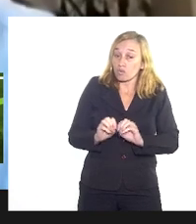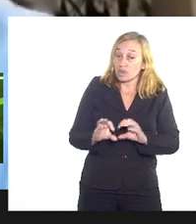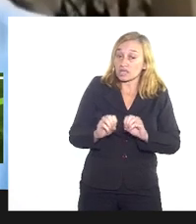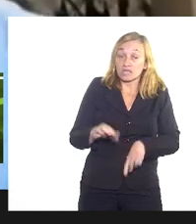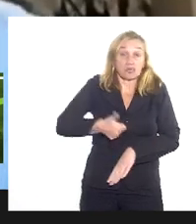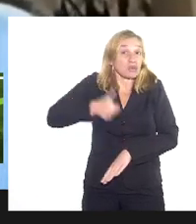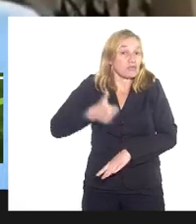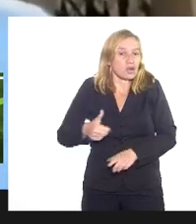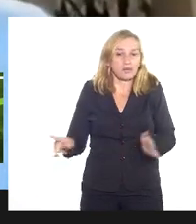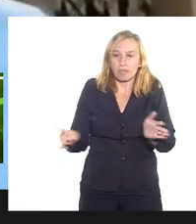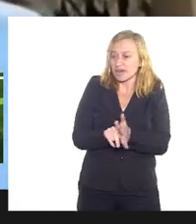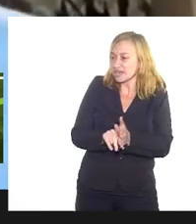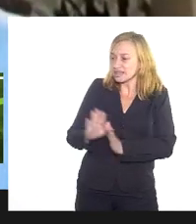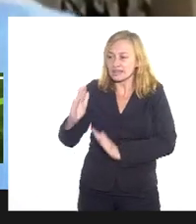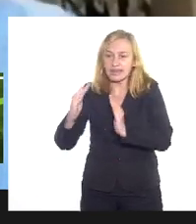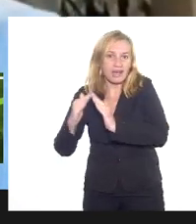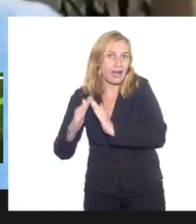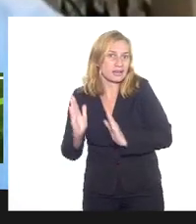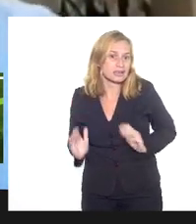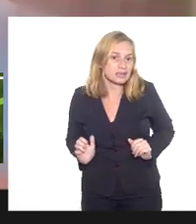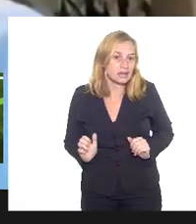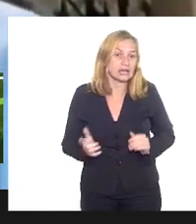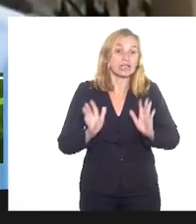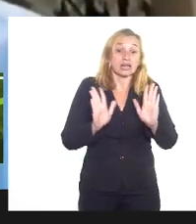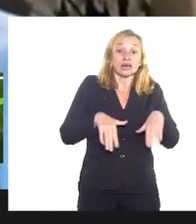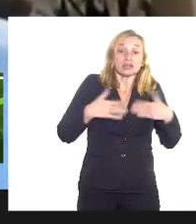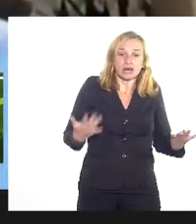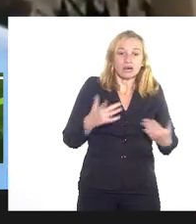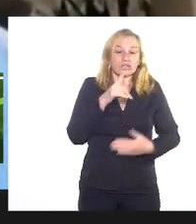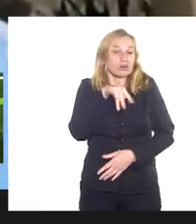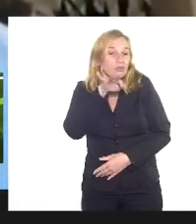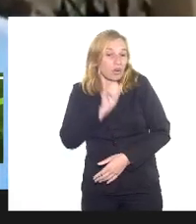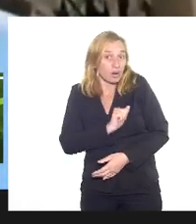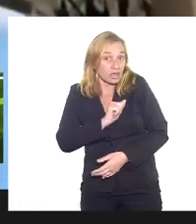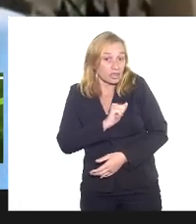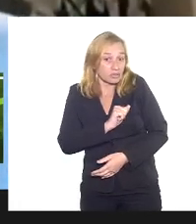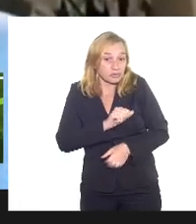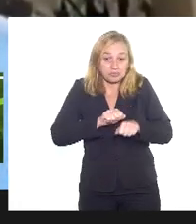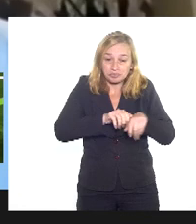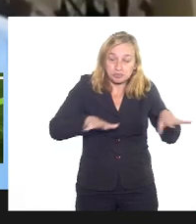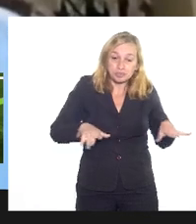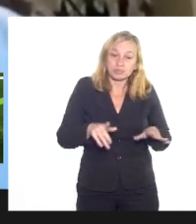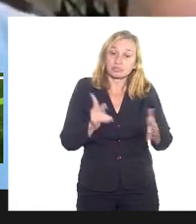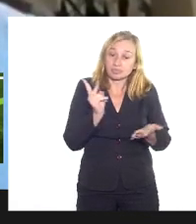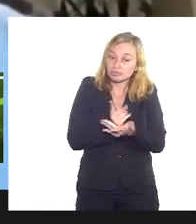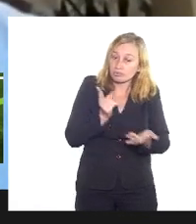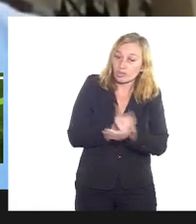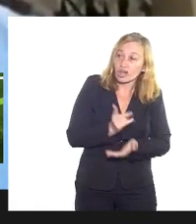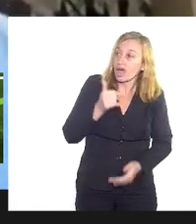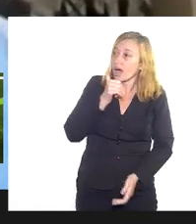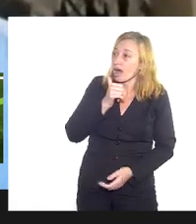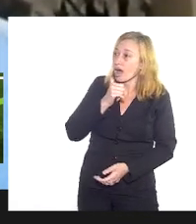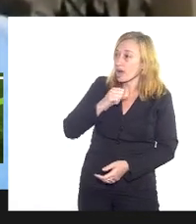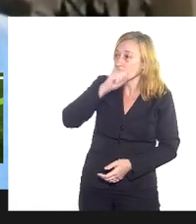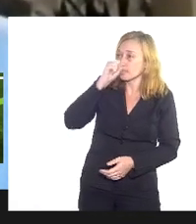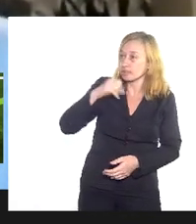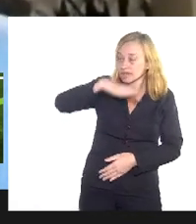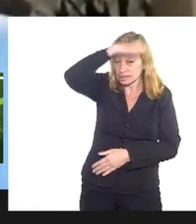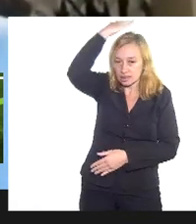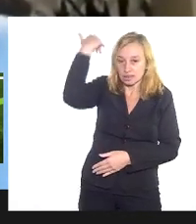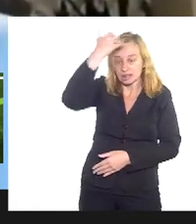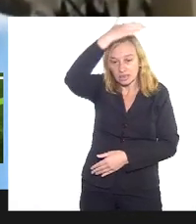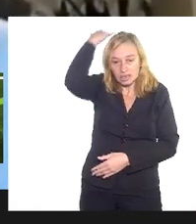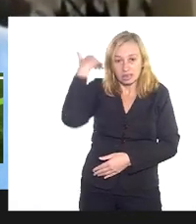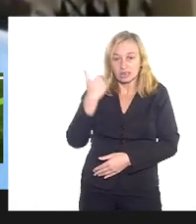Maitorodi, esse problema que surgiu explodiu mesmo o Maitorodi, a senhora, embora me parece ainda muito jovem,